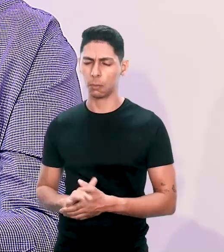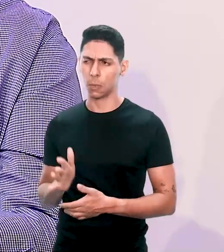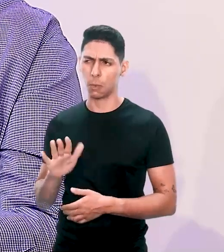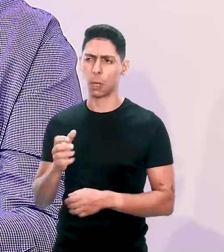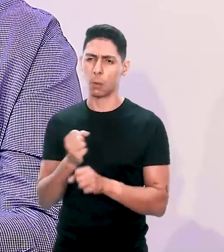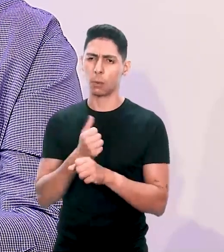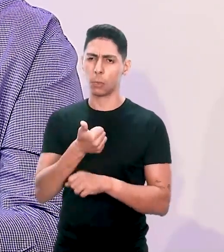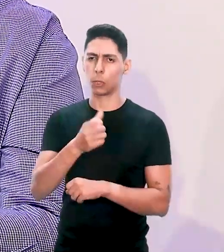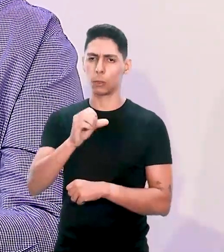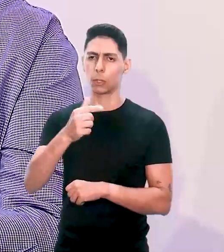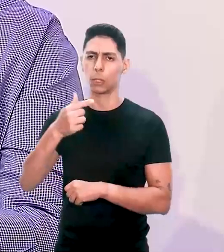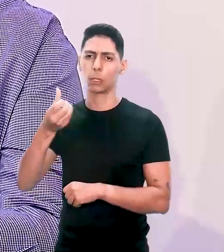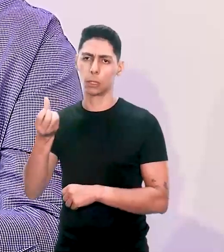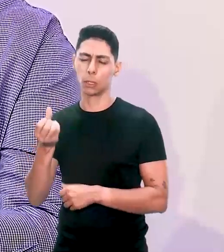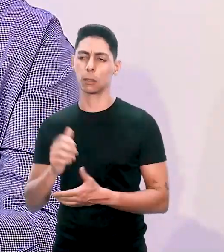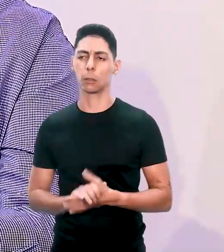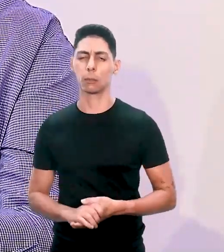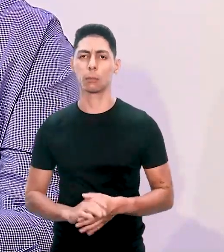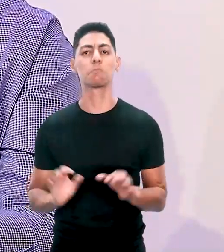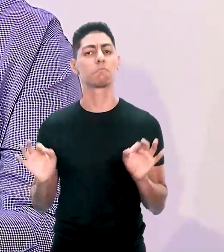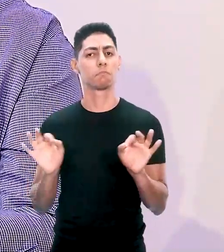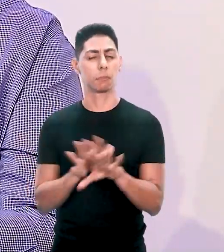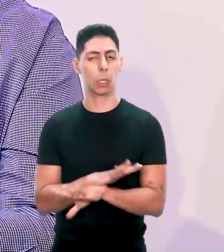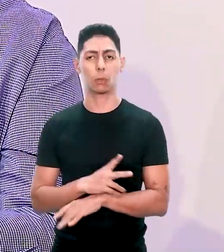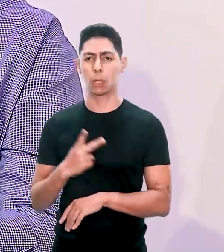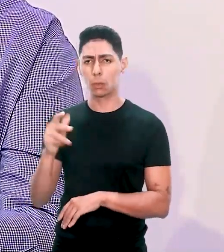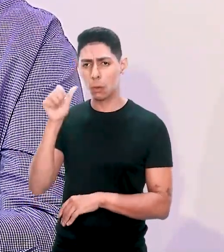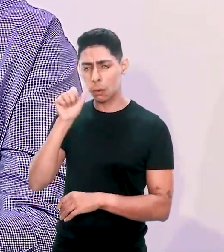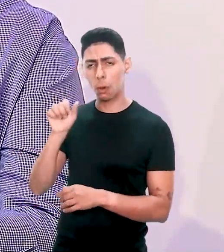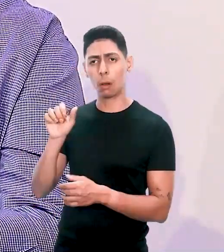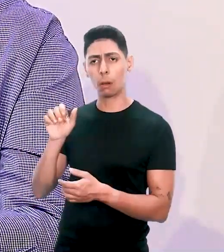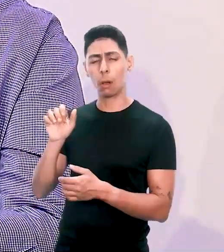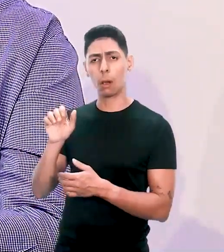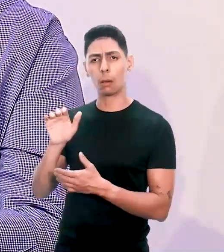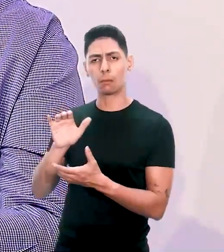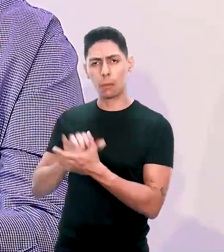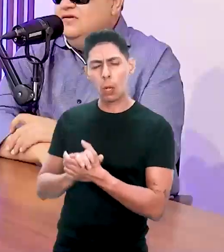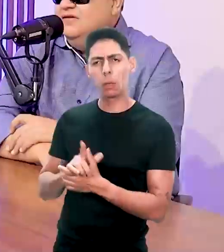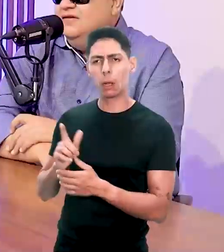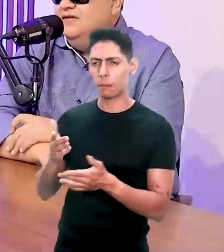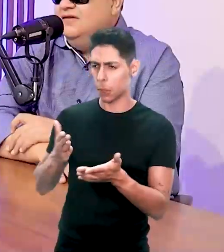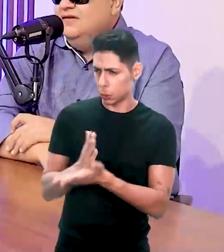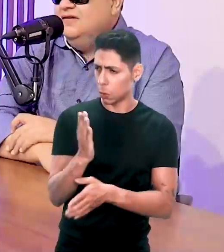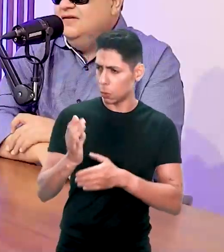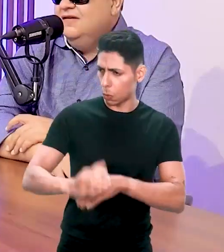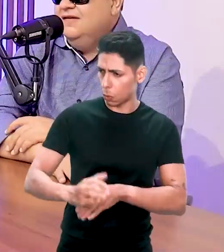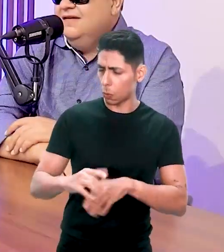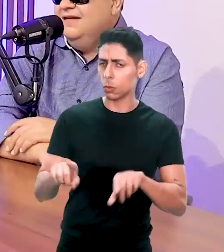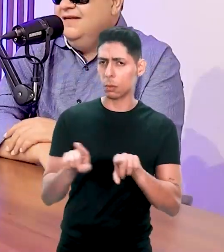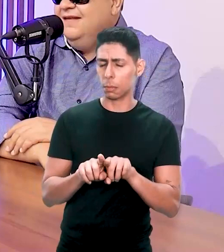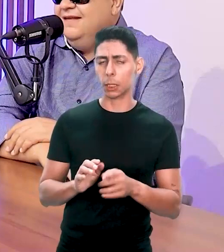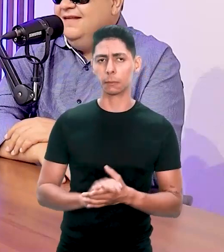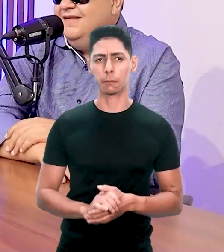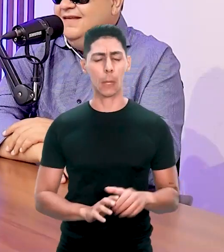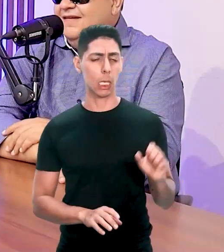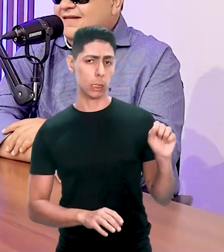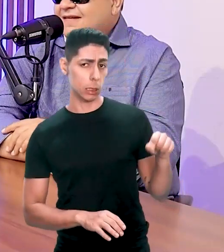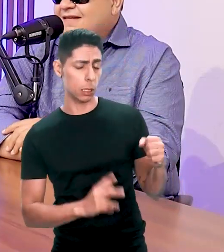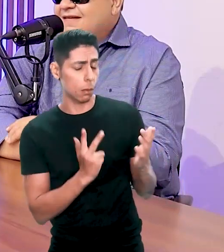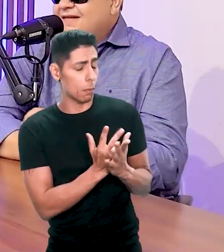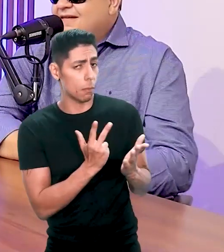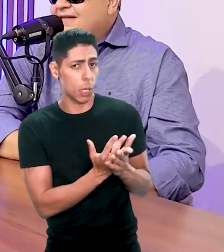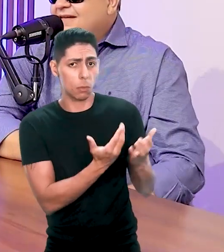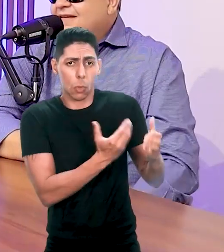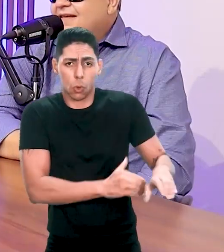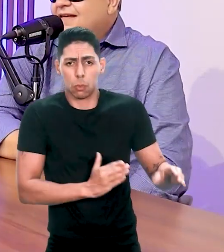76. Certo. E a sua esposa, sua namorada à época, passou também no concurso? Passou no mesmo concurso.